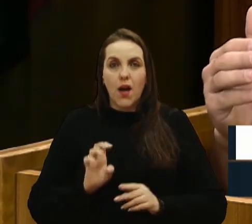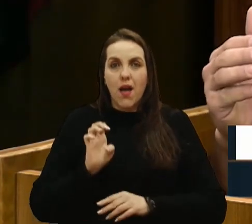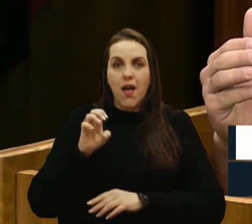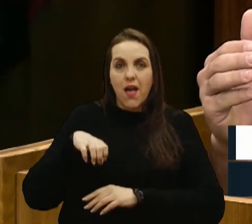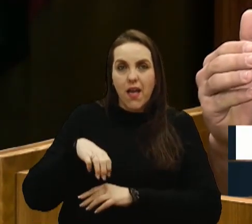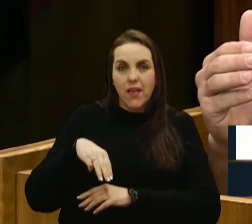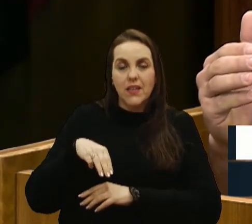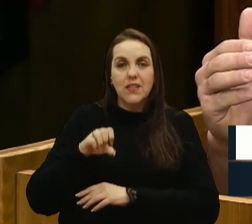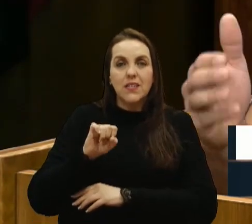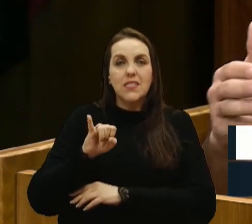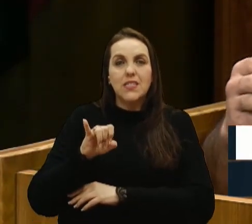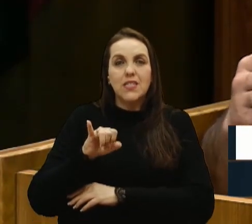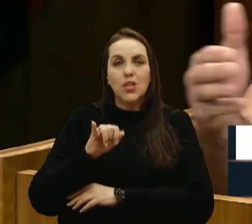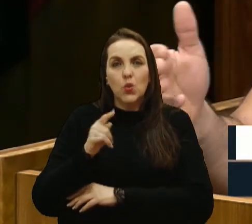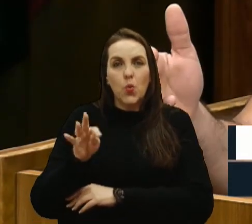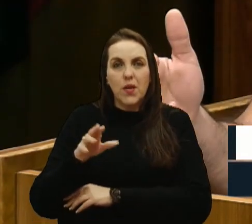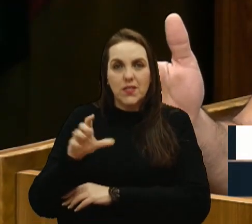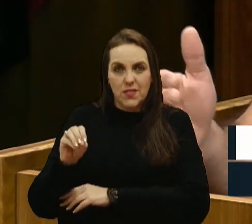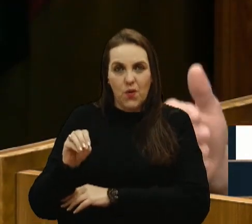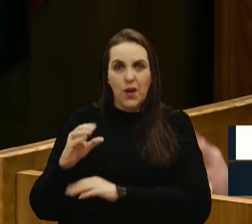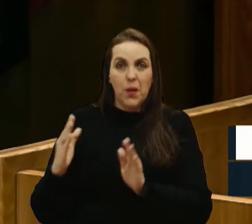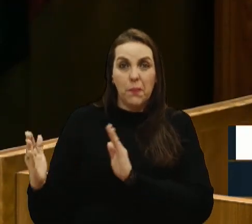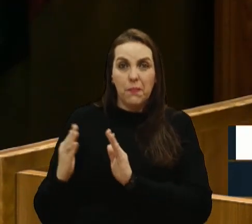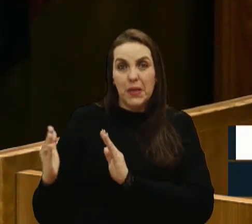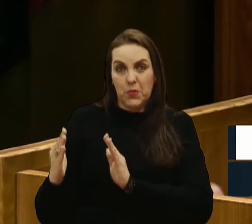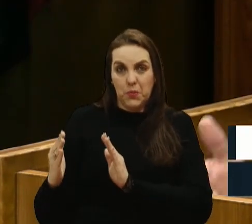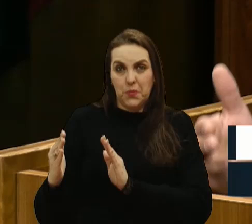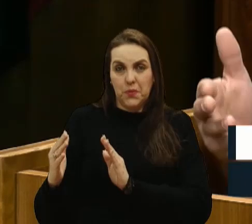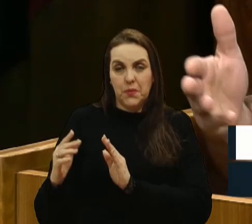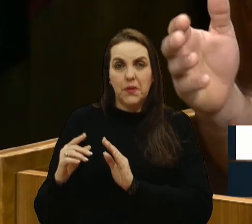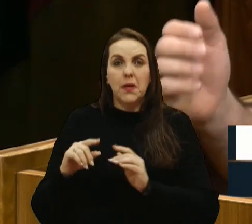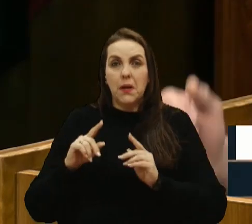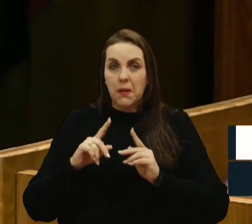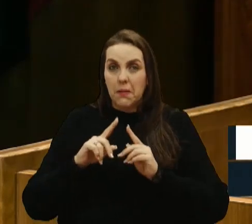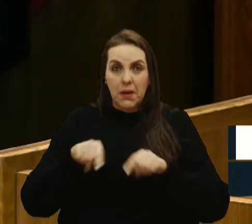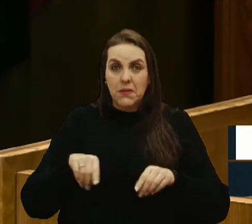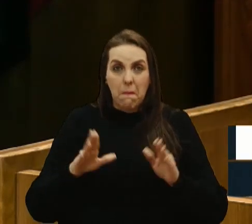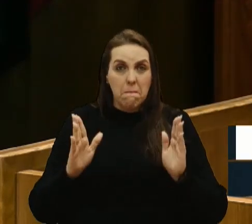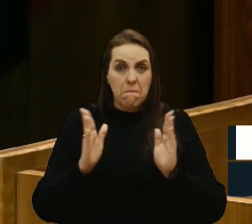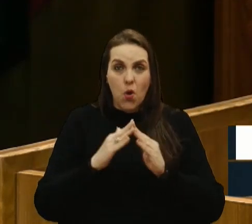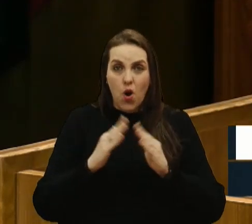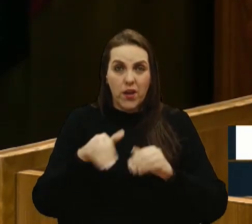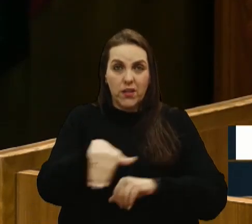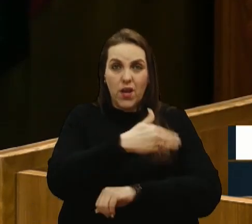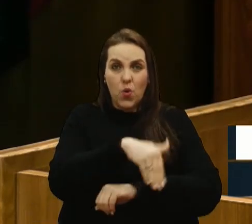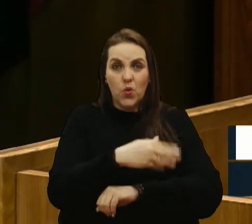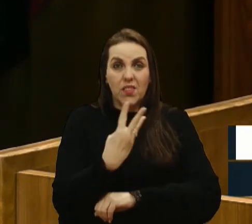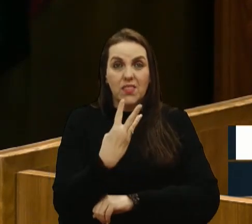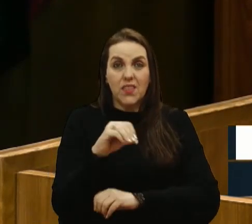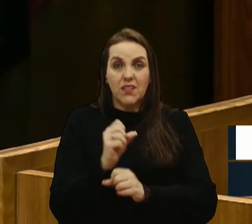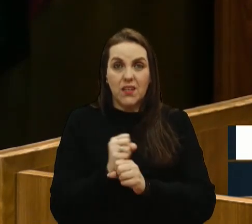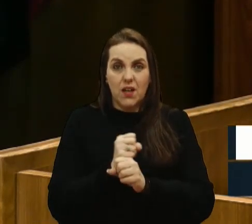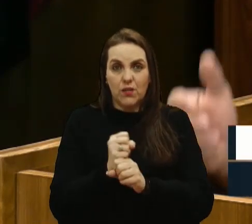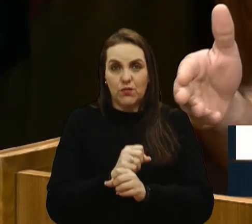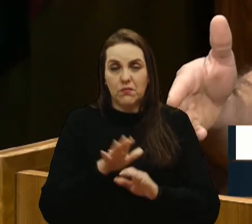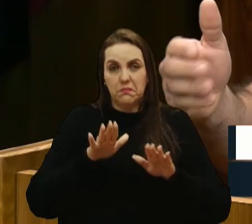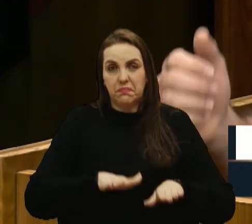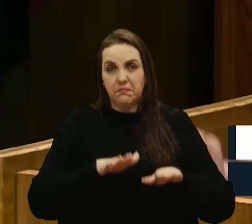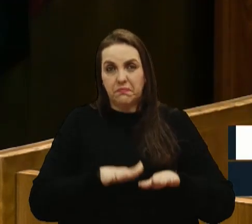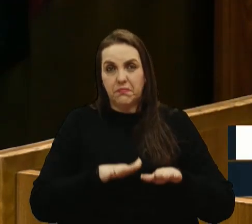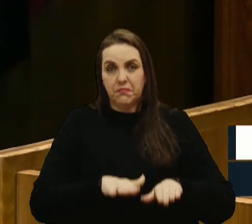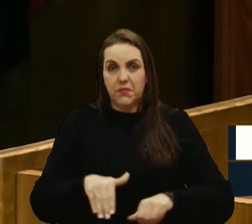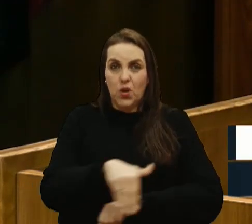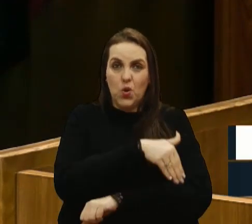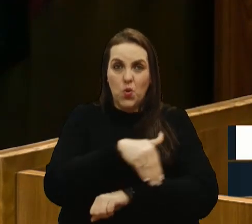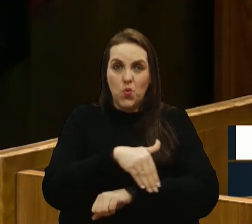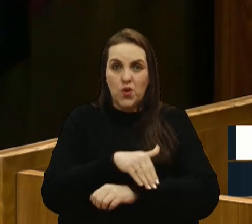seria um período que ela está naquela condição. Tem gente que mora ali há 30 anos na rua. Então é um morador